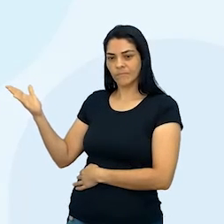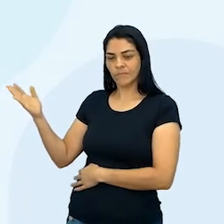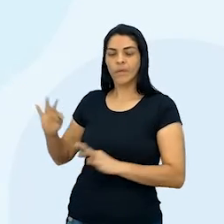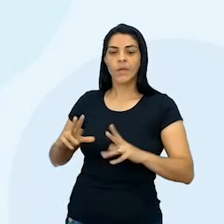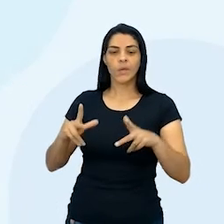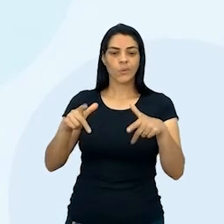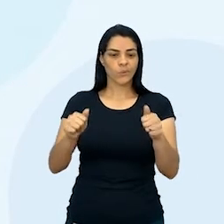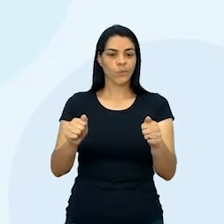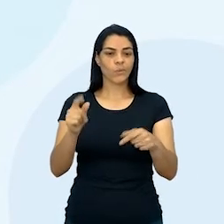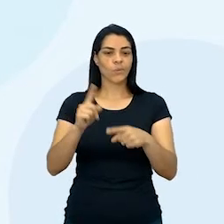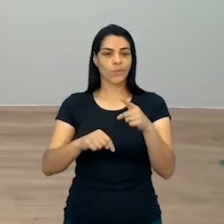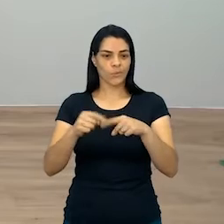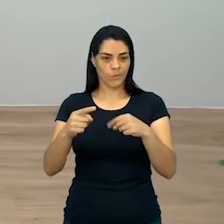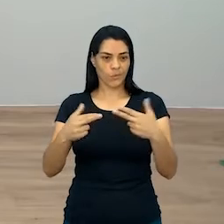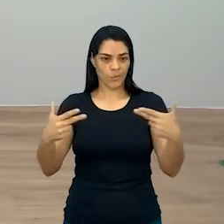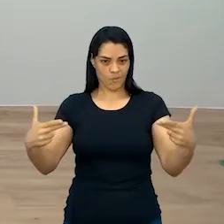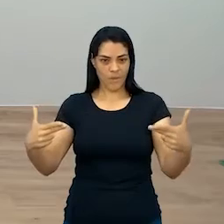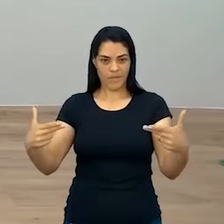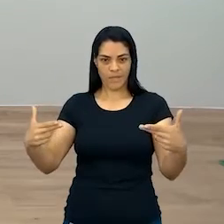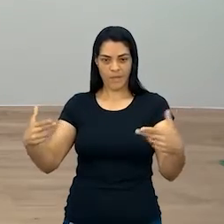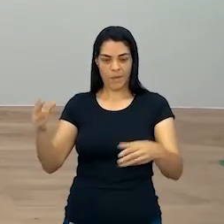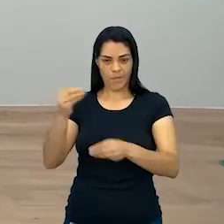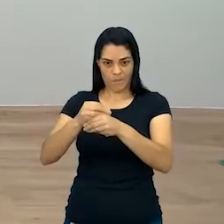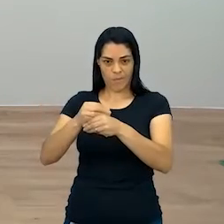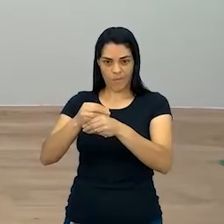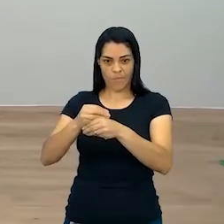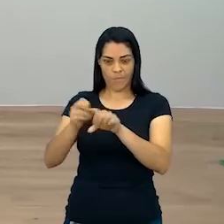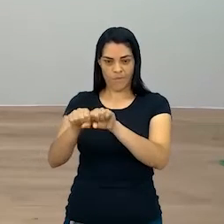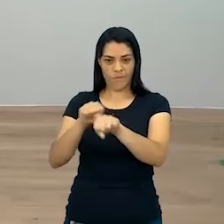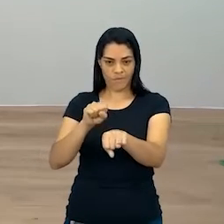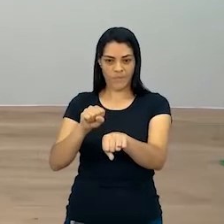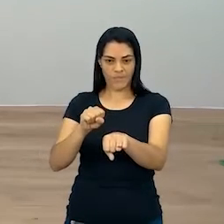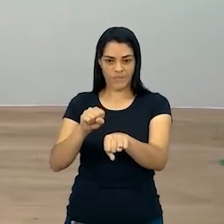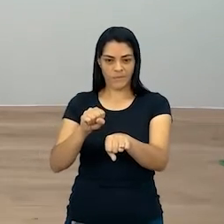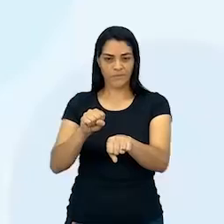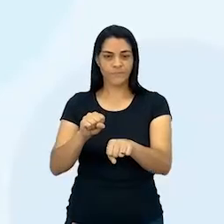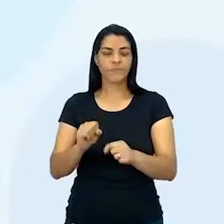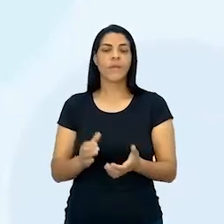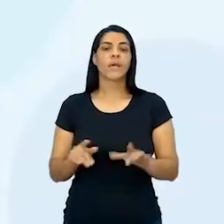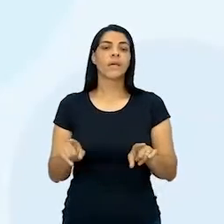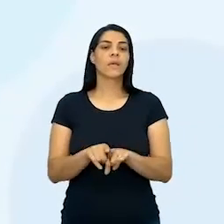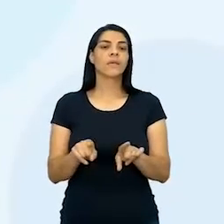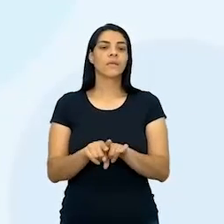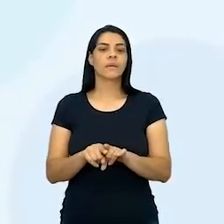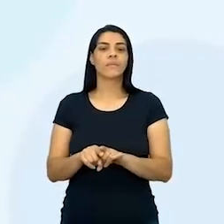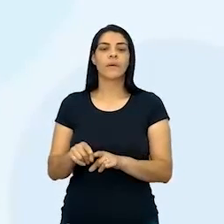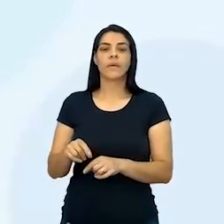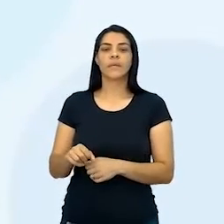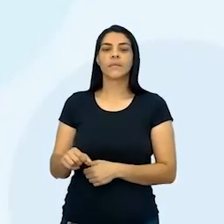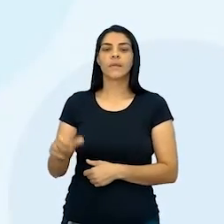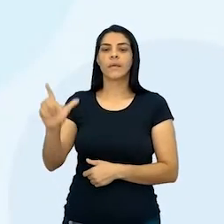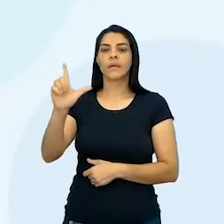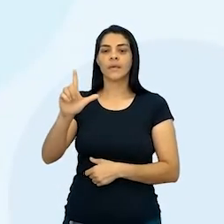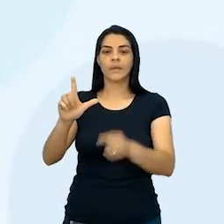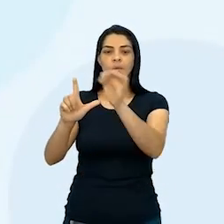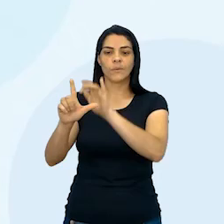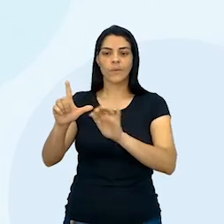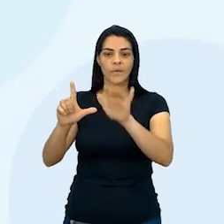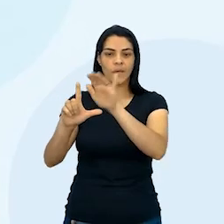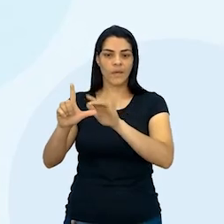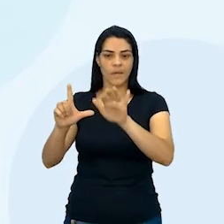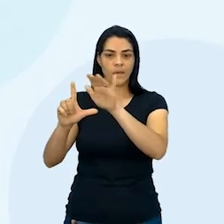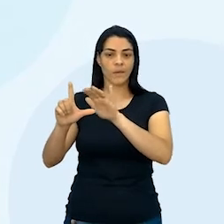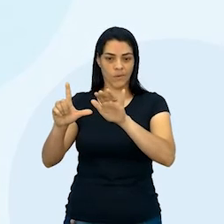utilizado para compor essa formação. A gente deixa também aí os QR Codes para que vocês possam fazer